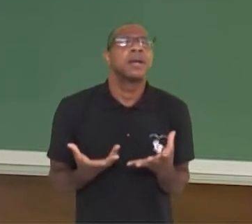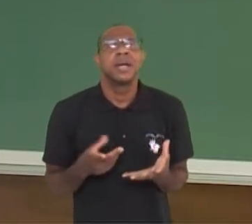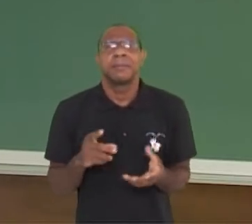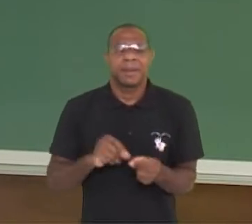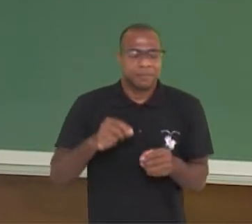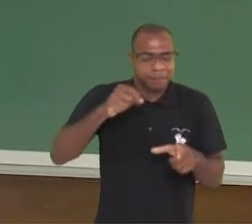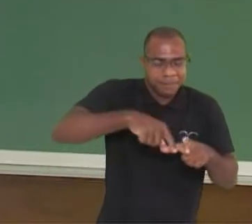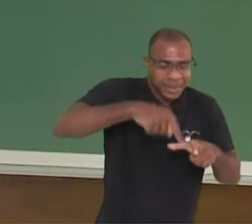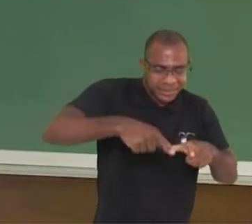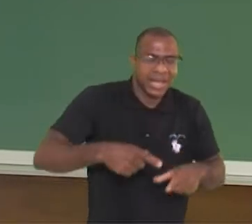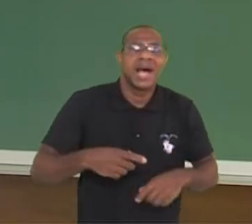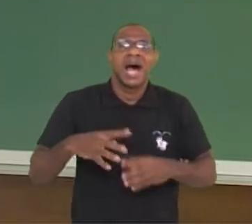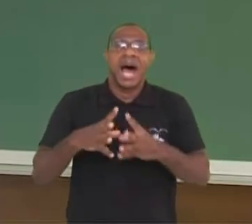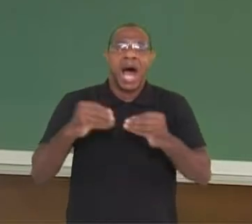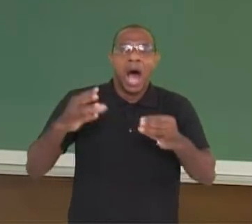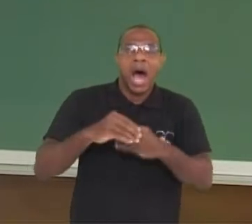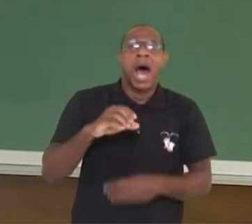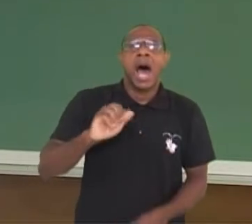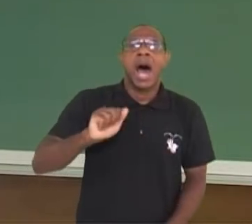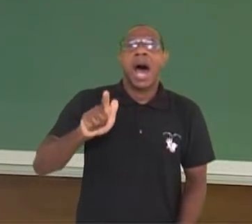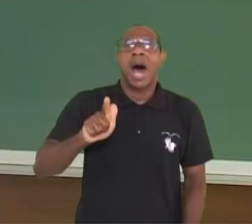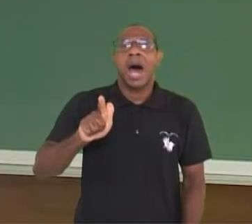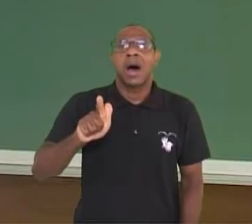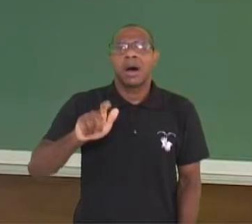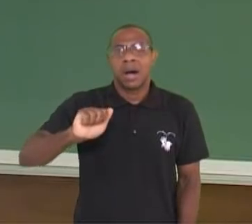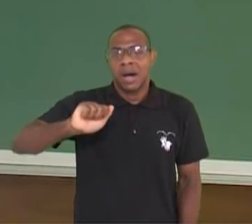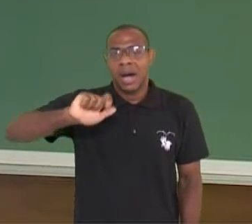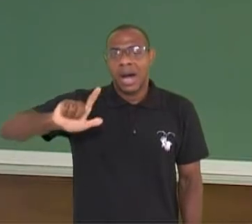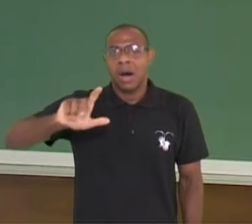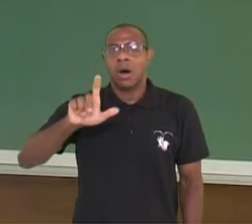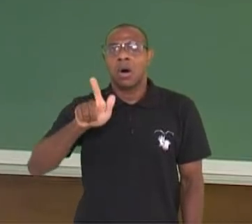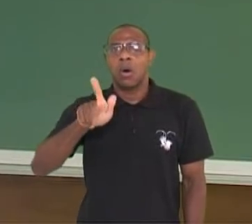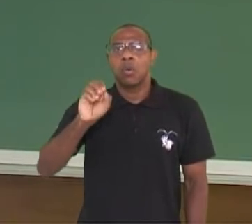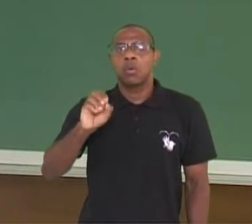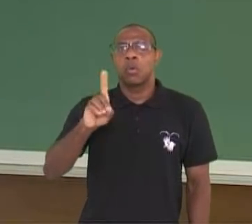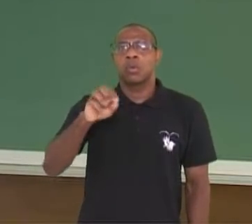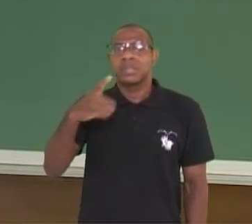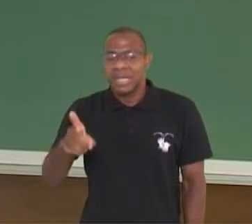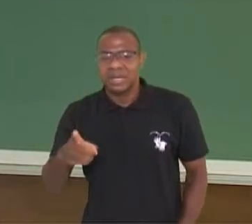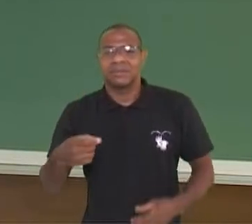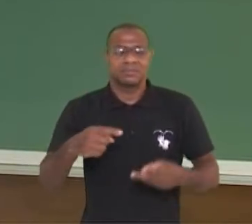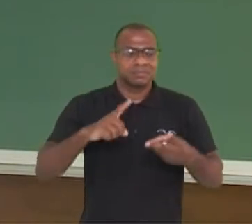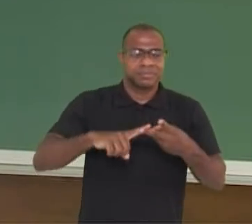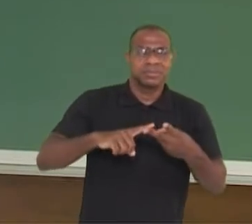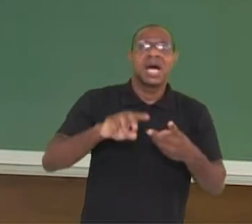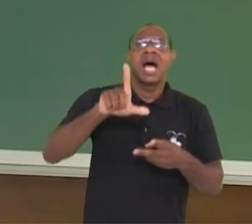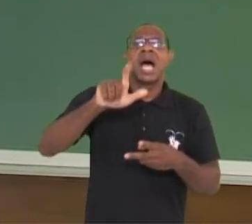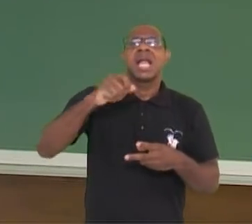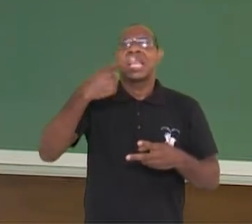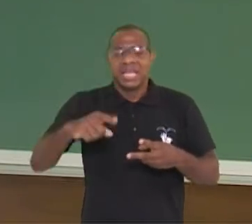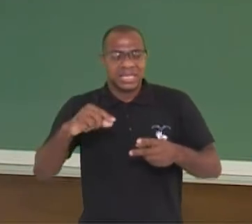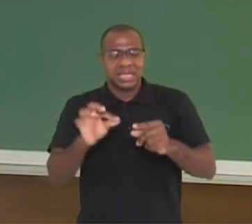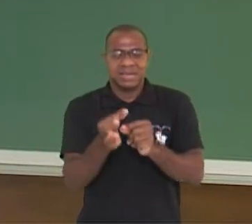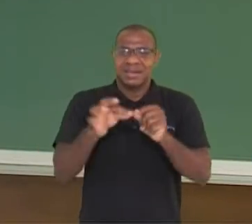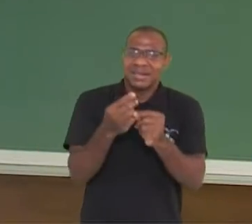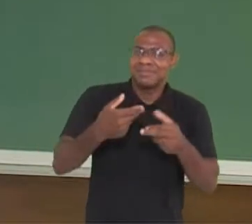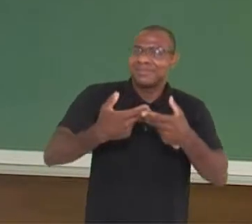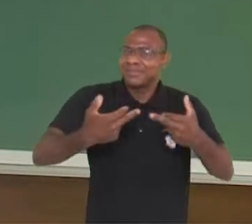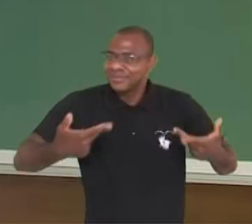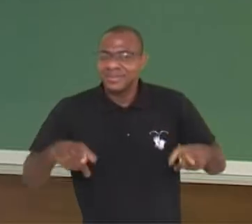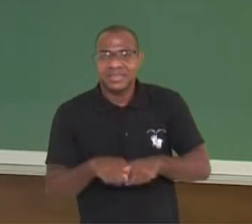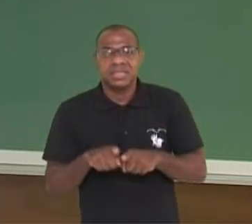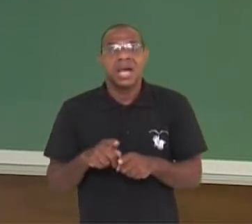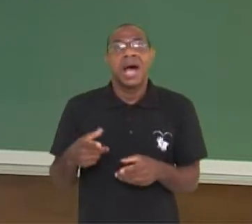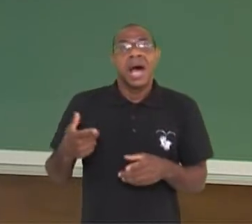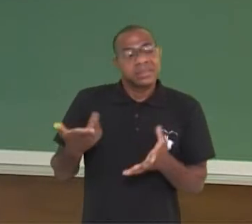algodão, para criação de animais em larga escala para a produção de lã. Então essas famílias que moravam nas áreas rurais migraram